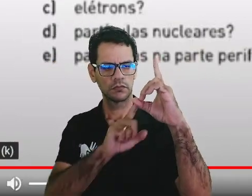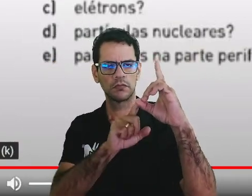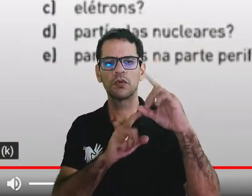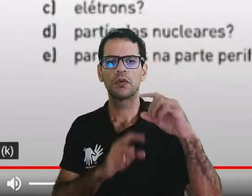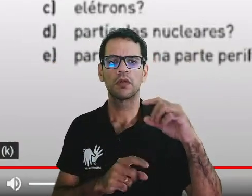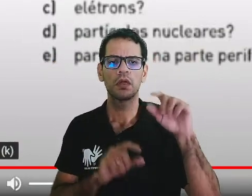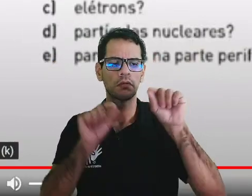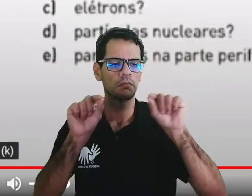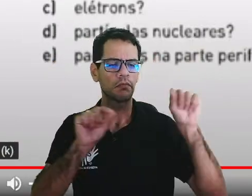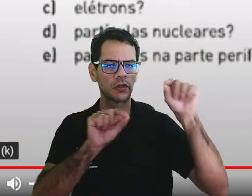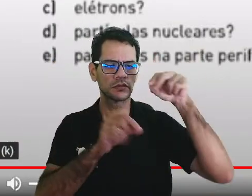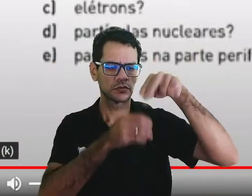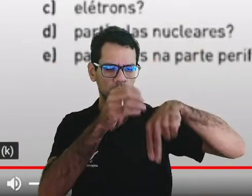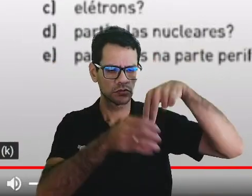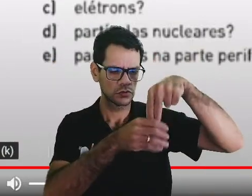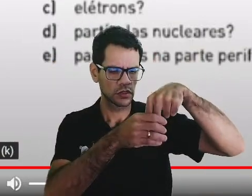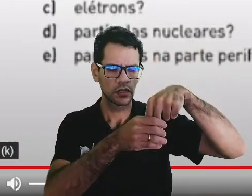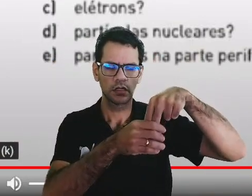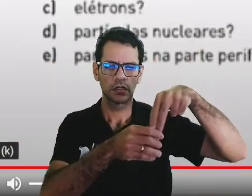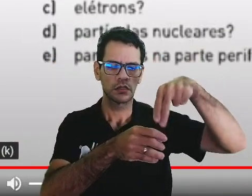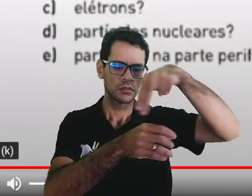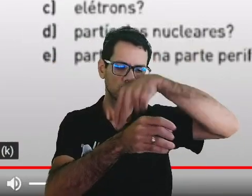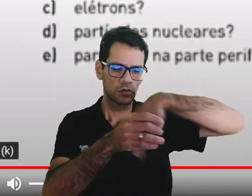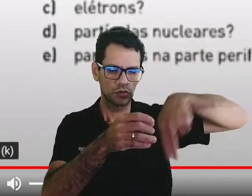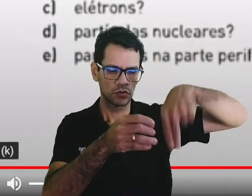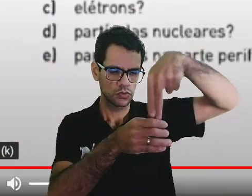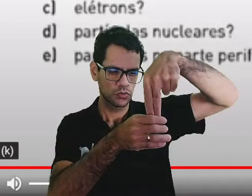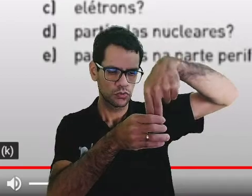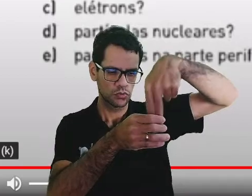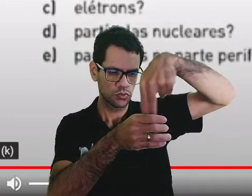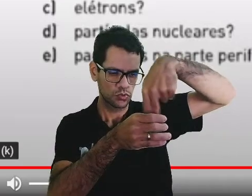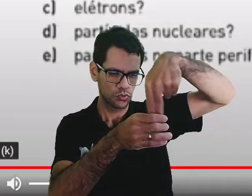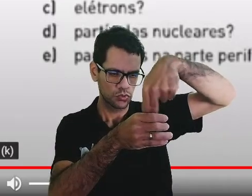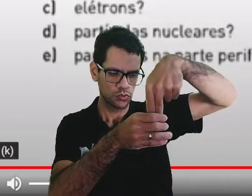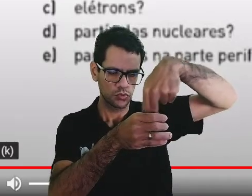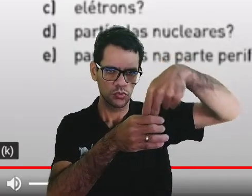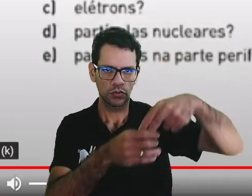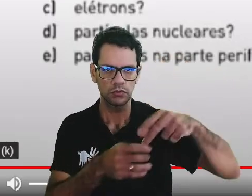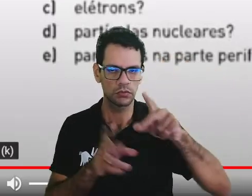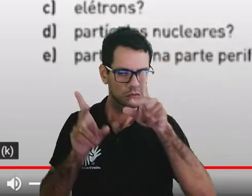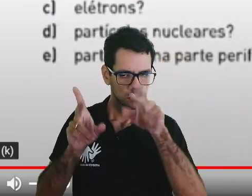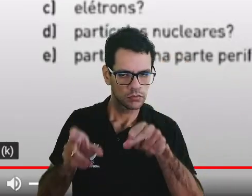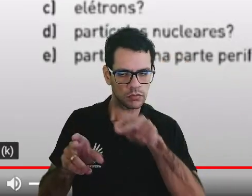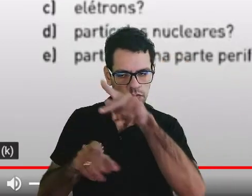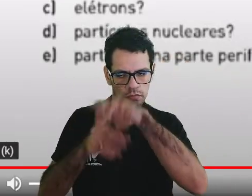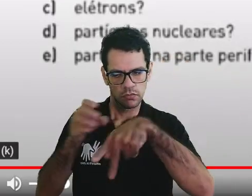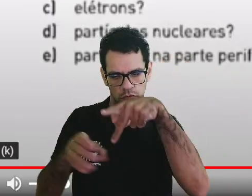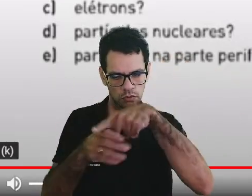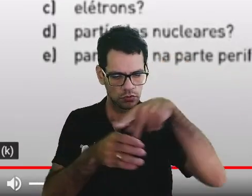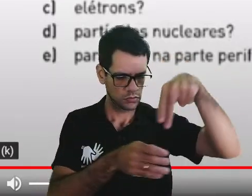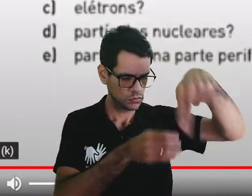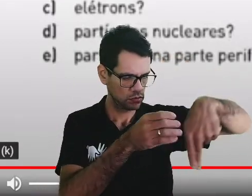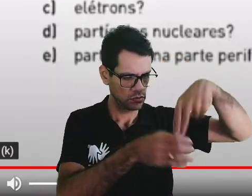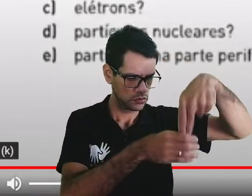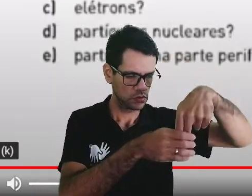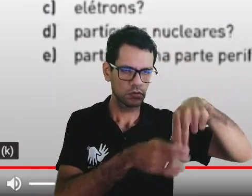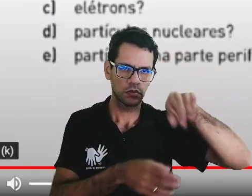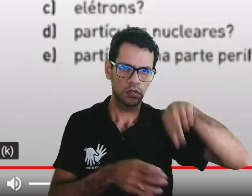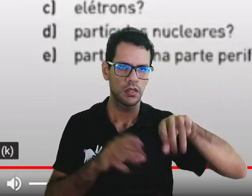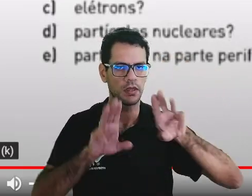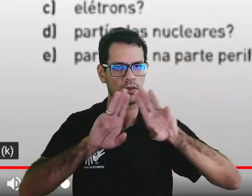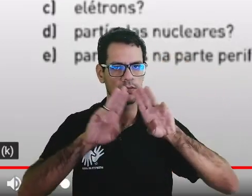Número de prótons e número de nêutrons. É o que a gente tem no núcleo, né? Que nada mais é do que a massa dele, né?